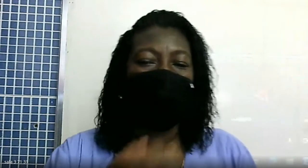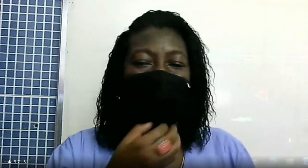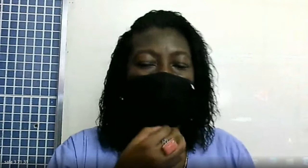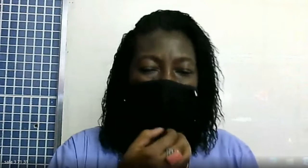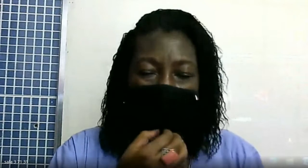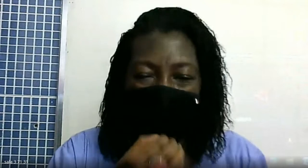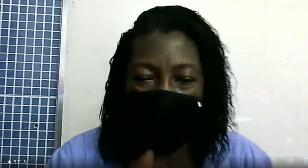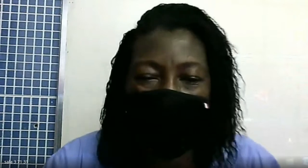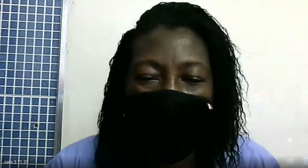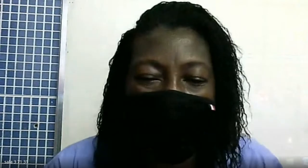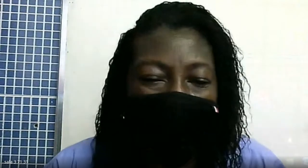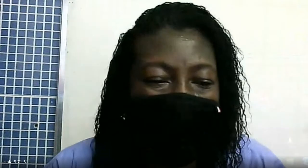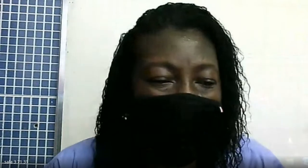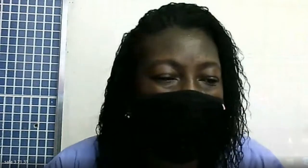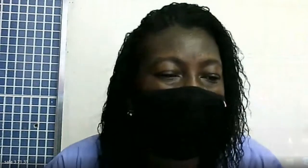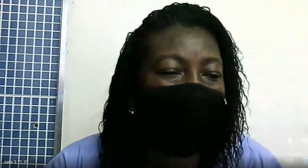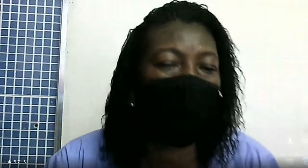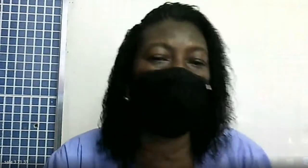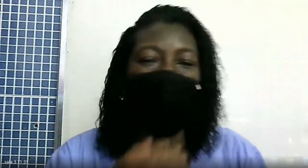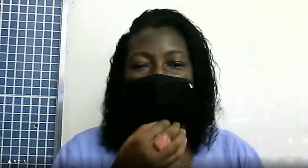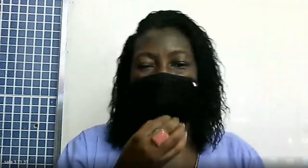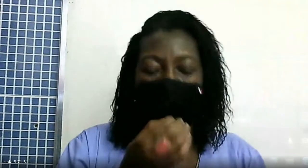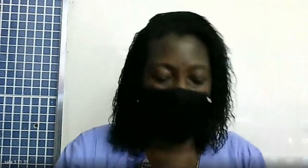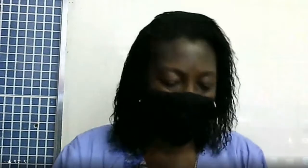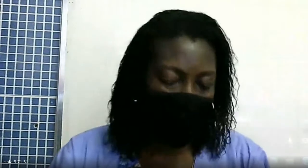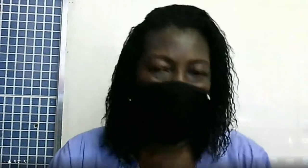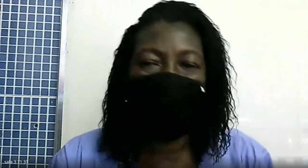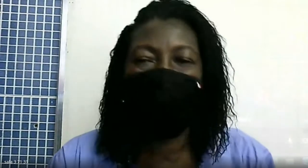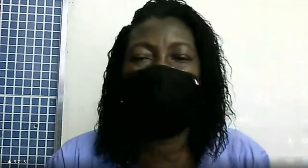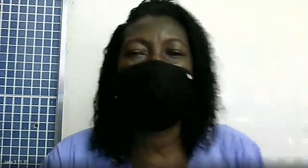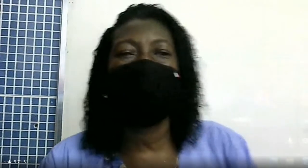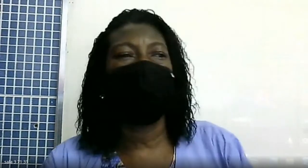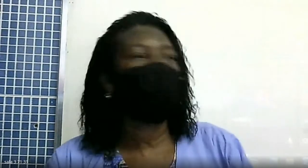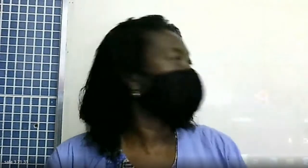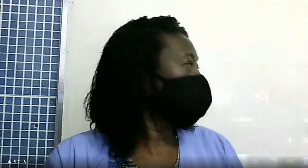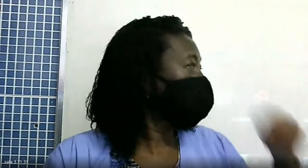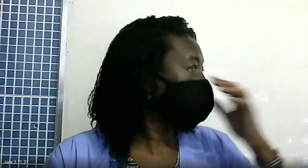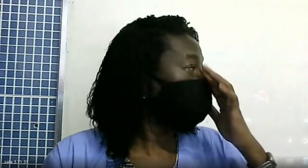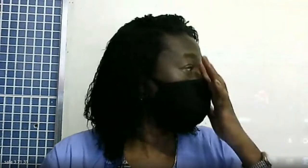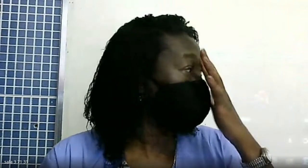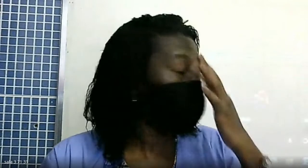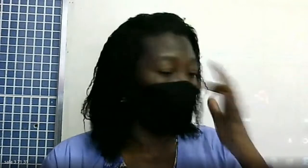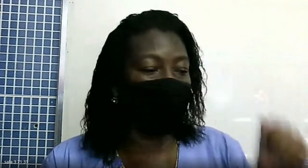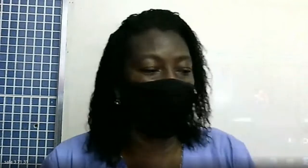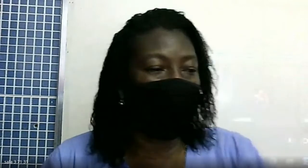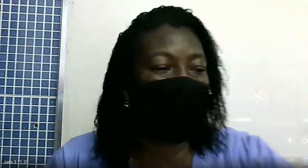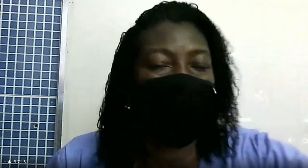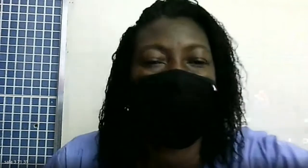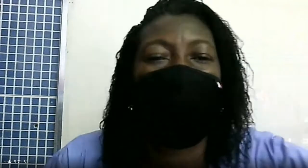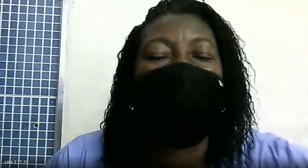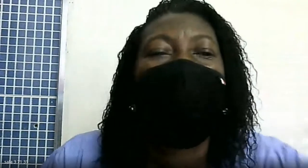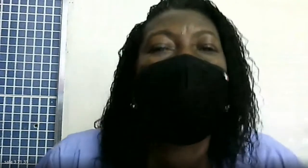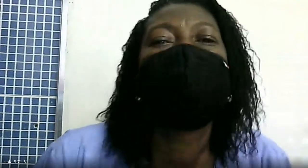Bom dia para quem chegou atrasado aí, online. Bom dia para quem está chegando aqui aos